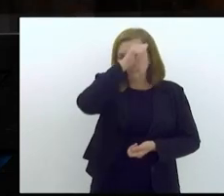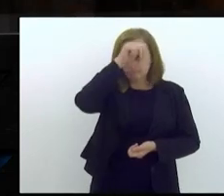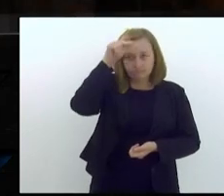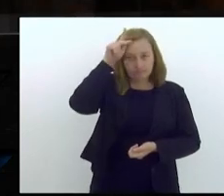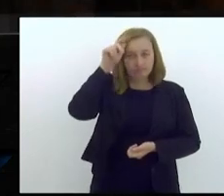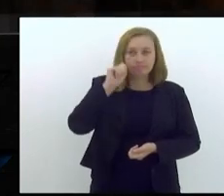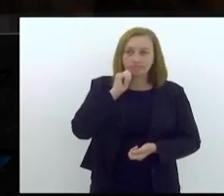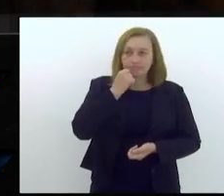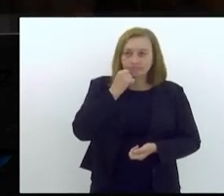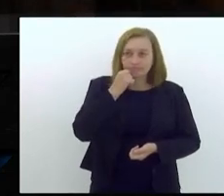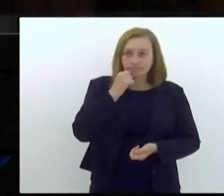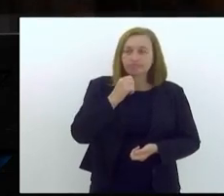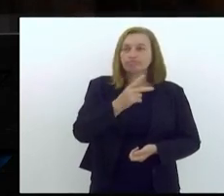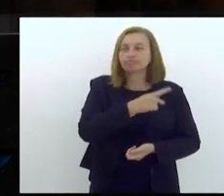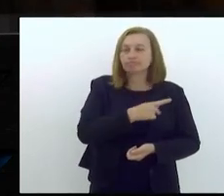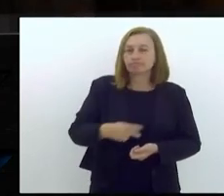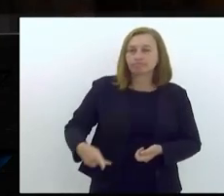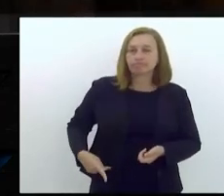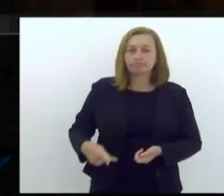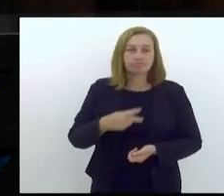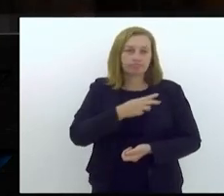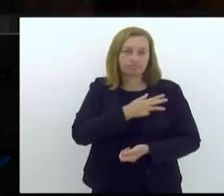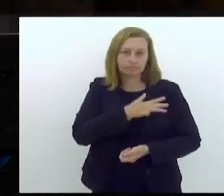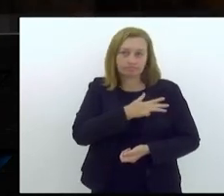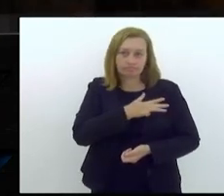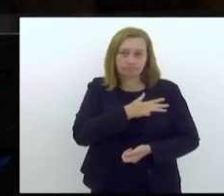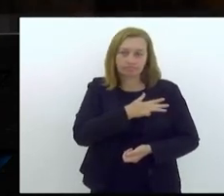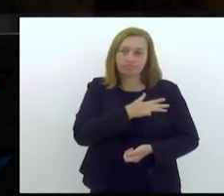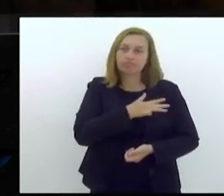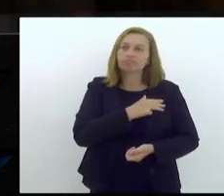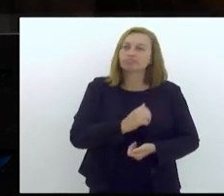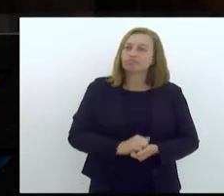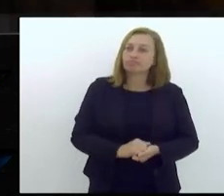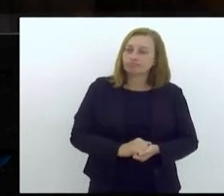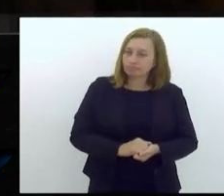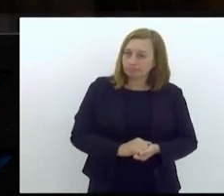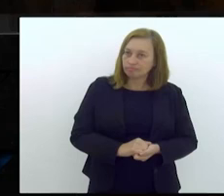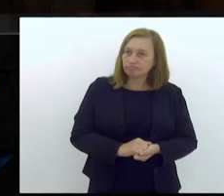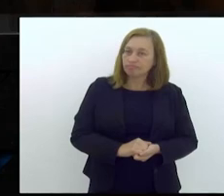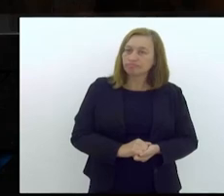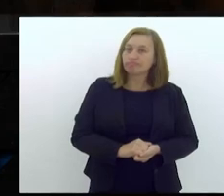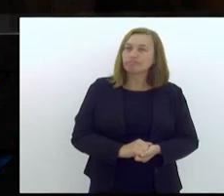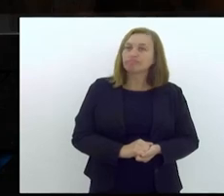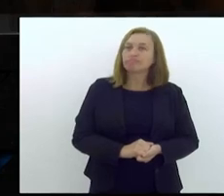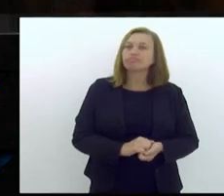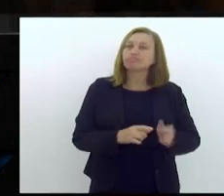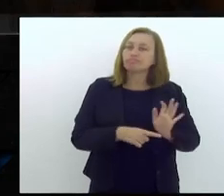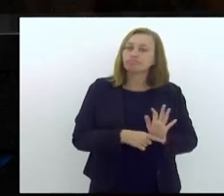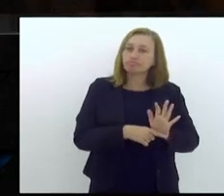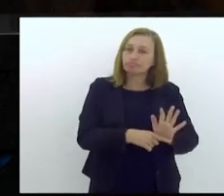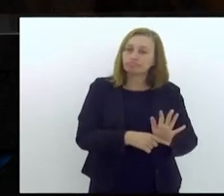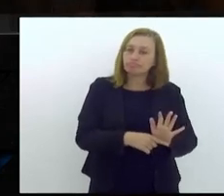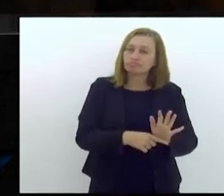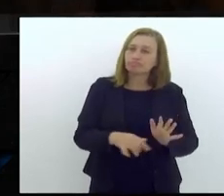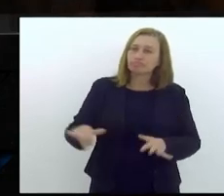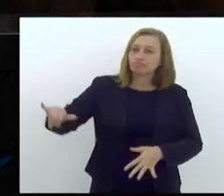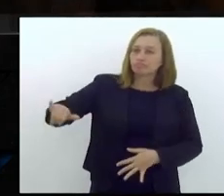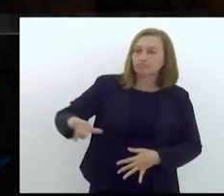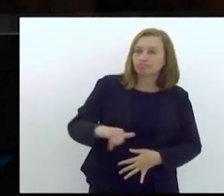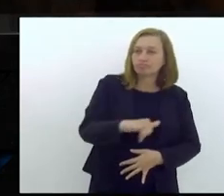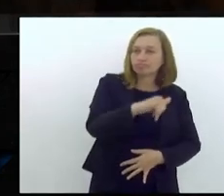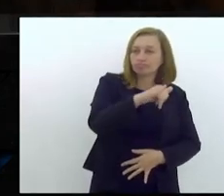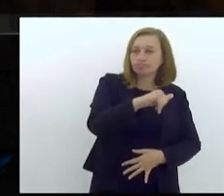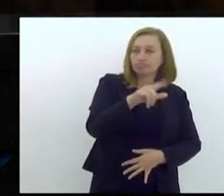Paes como presidente Lula é a recuperação do Aeroporto Internacional do Galeão Porque